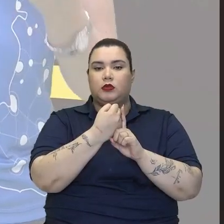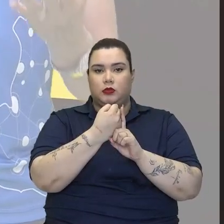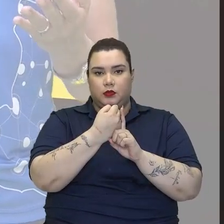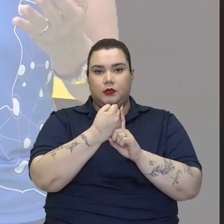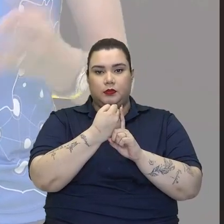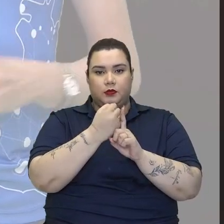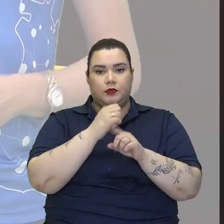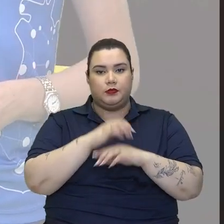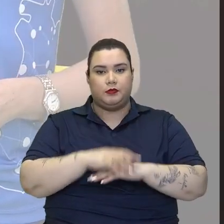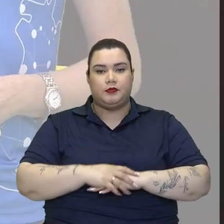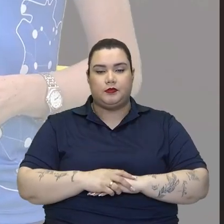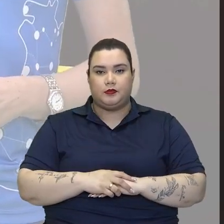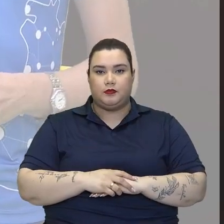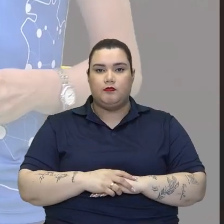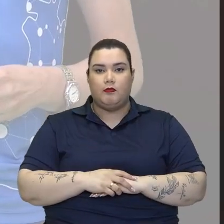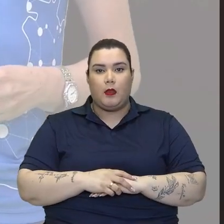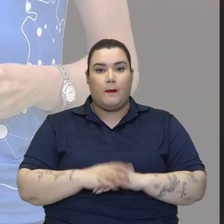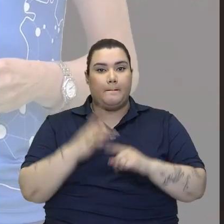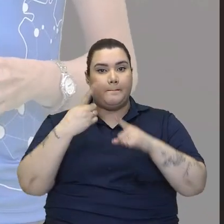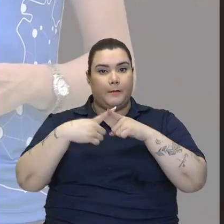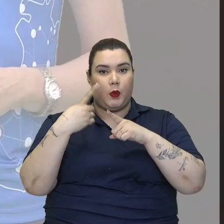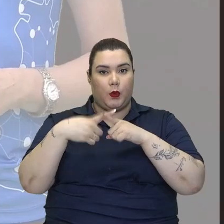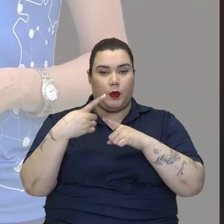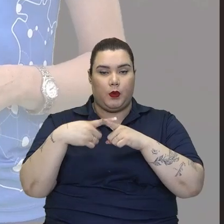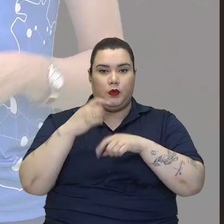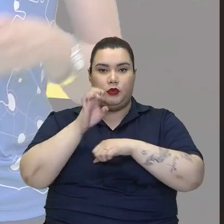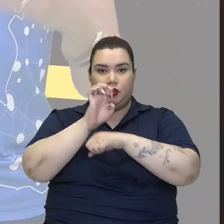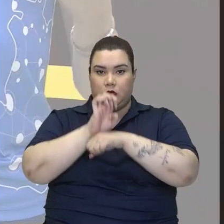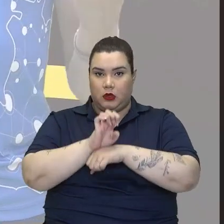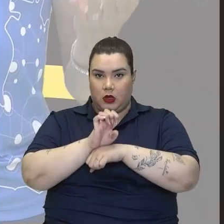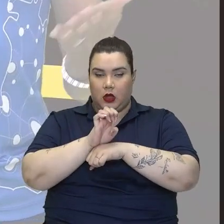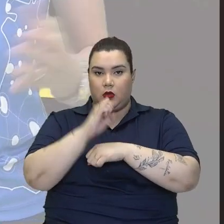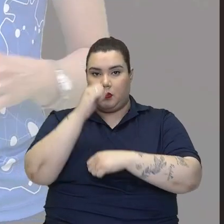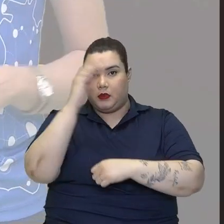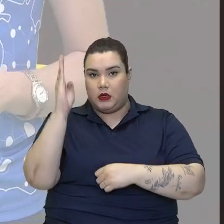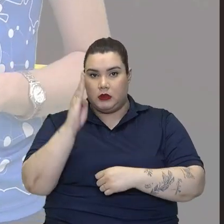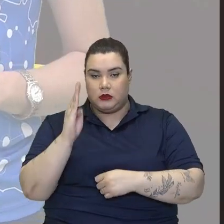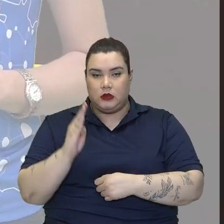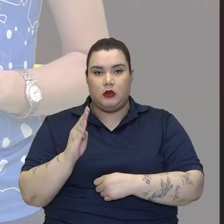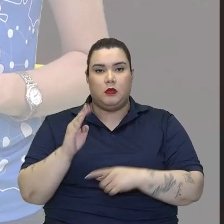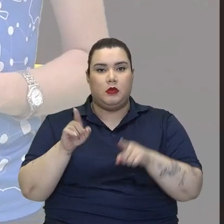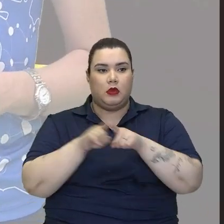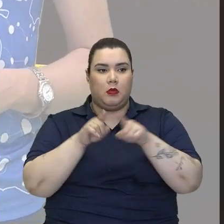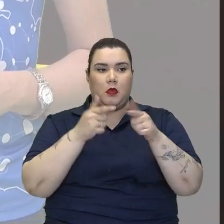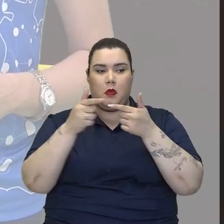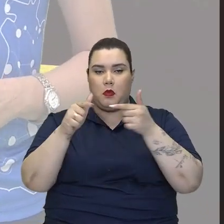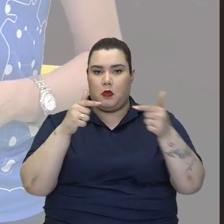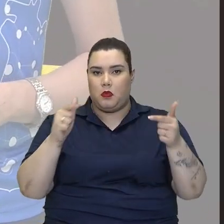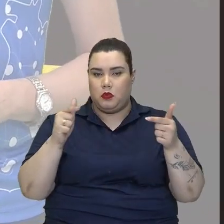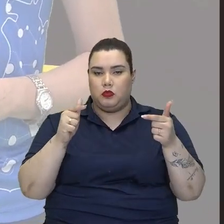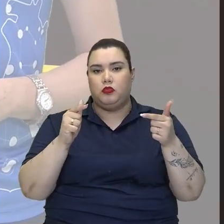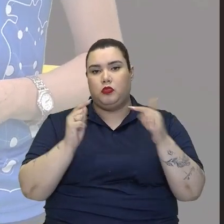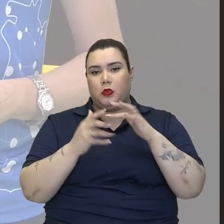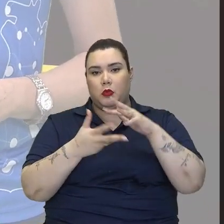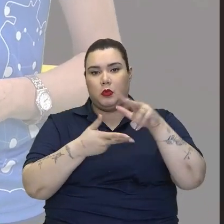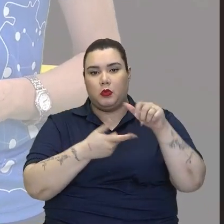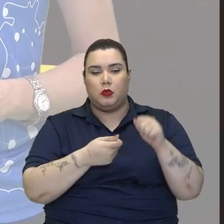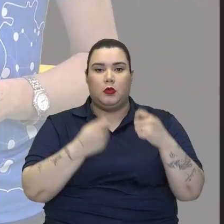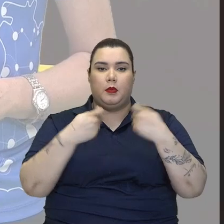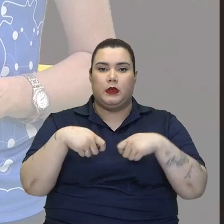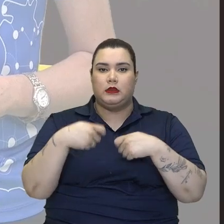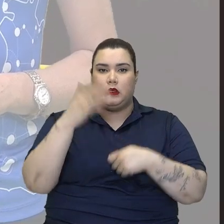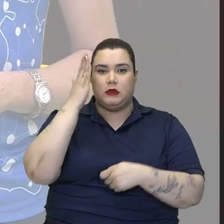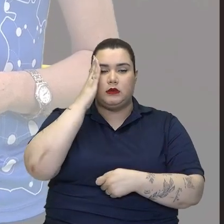organizada. Claro, porque o Estado, no caso brasileiro, ou outro Estado internacional, tem que conhecer quem são